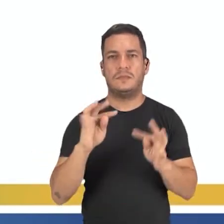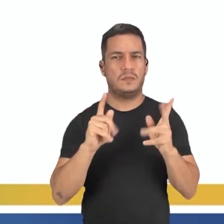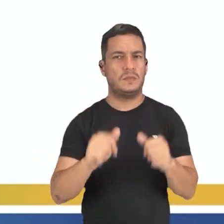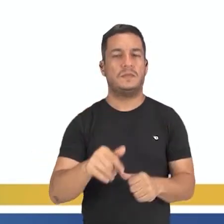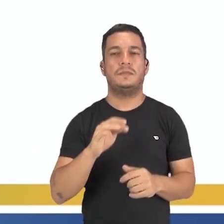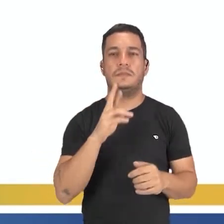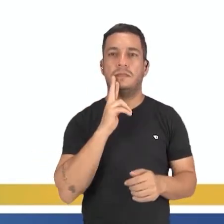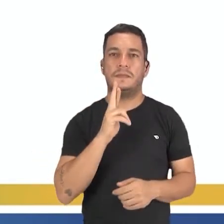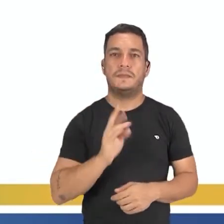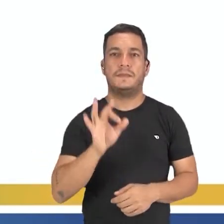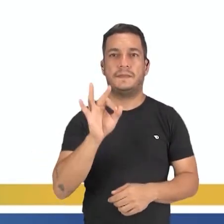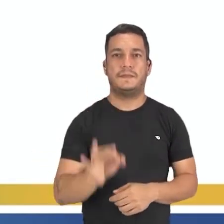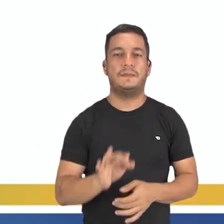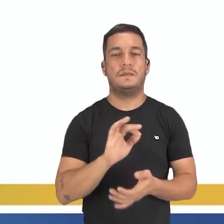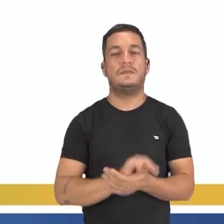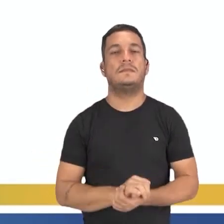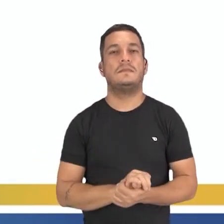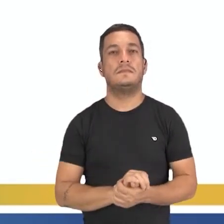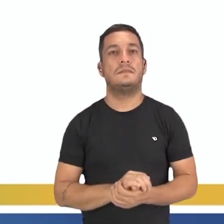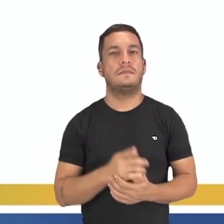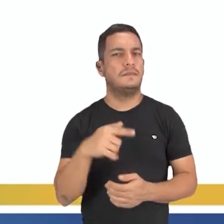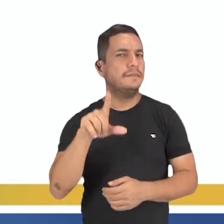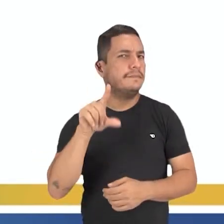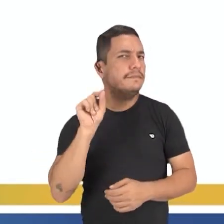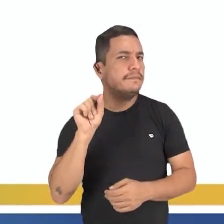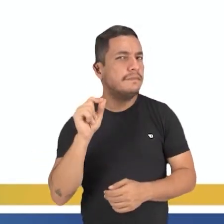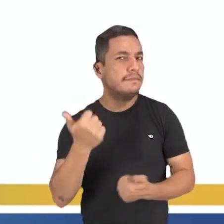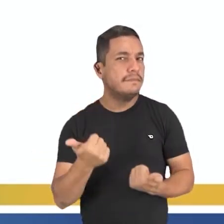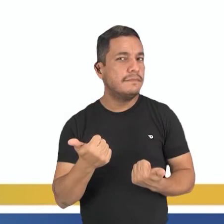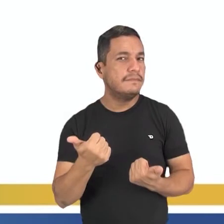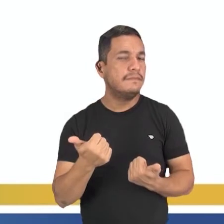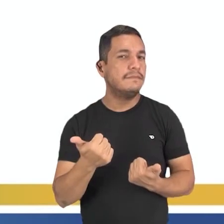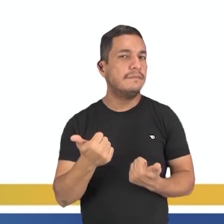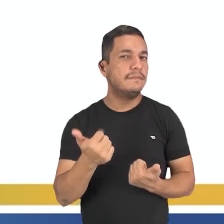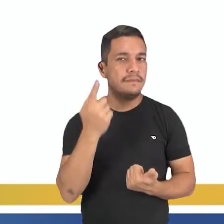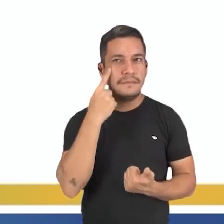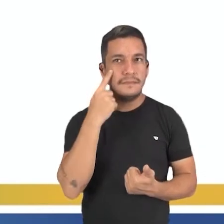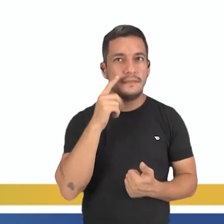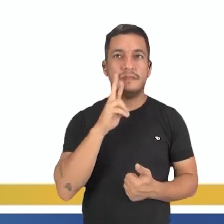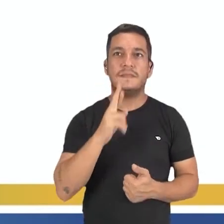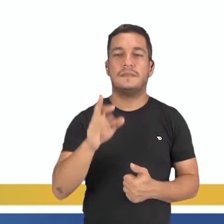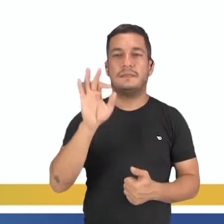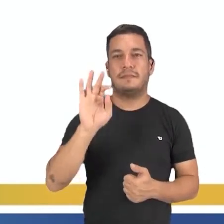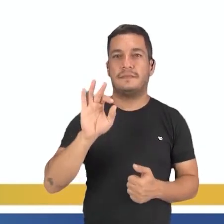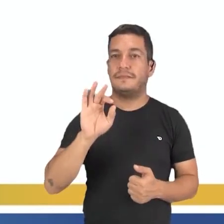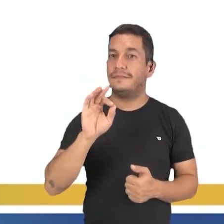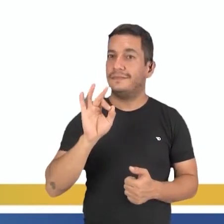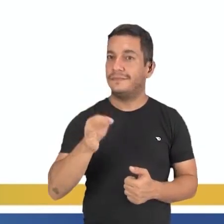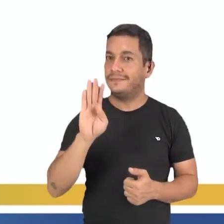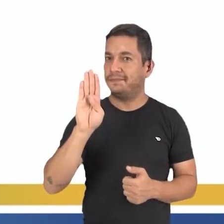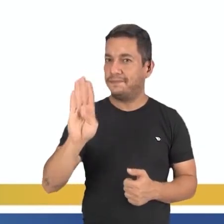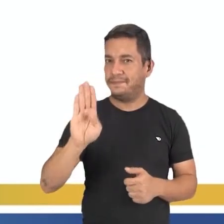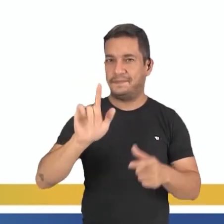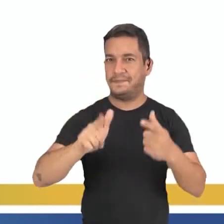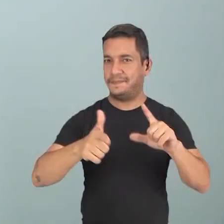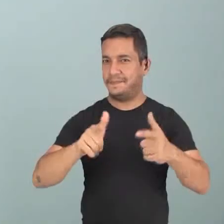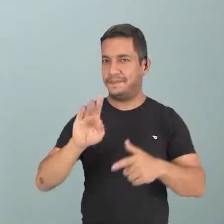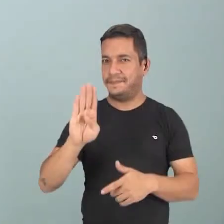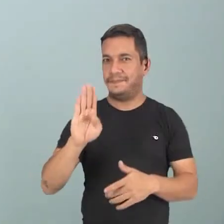E, todas estão corretas. Fez a sua escolha? Vamos lá então? A resposta certa é letra